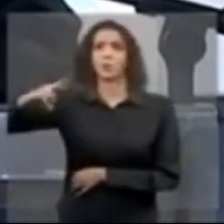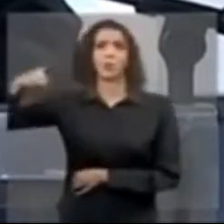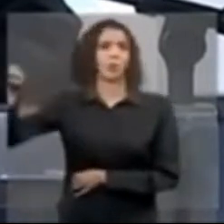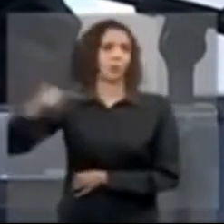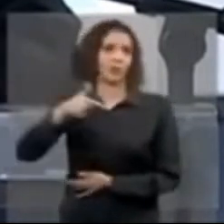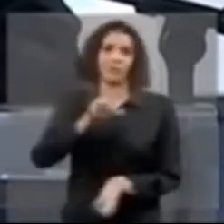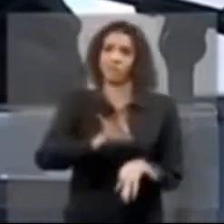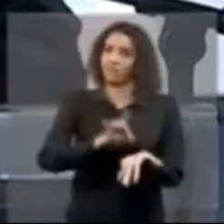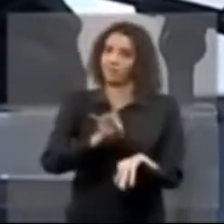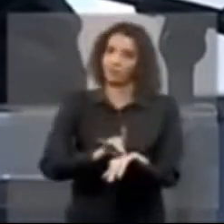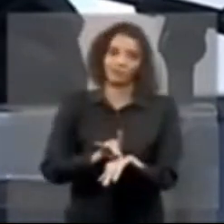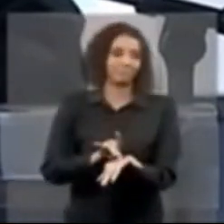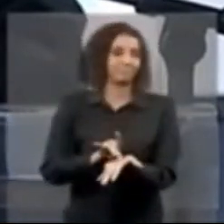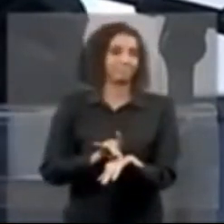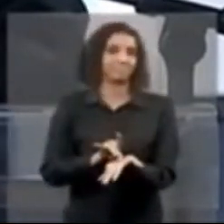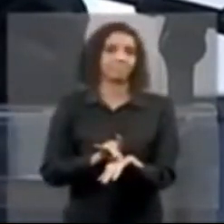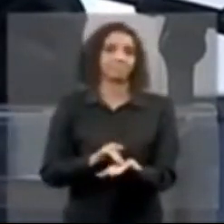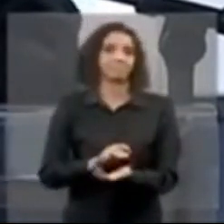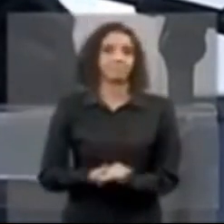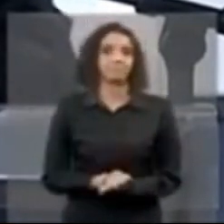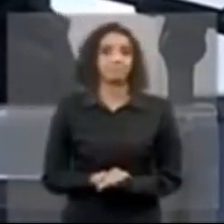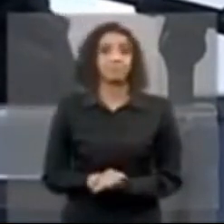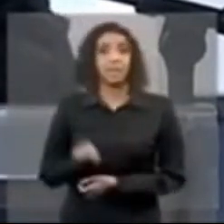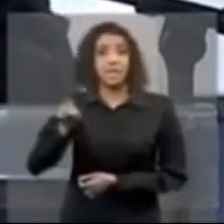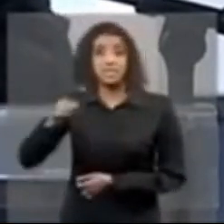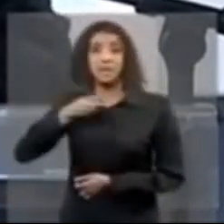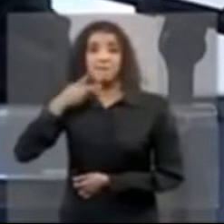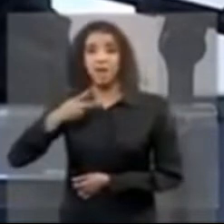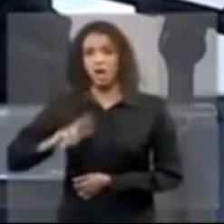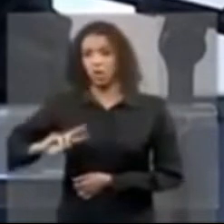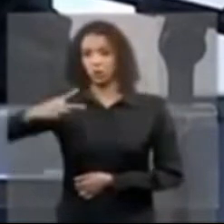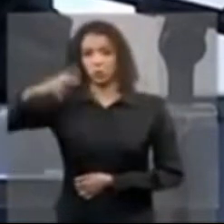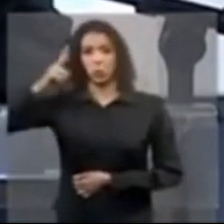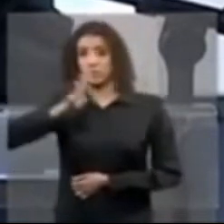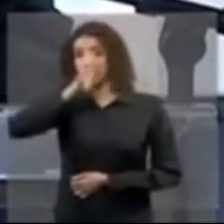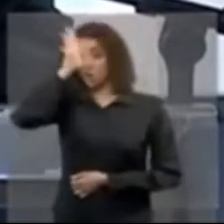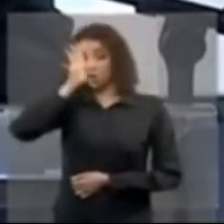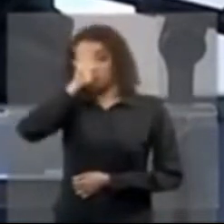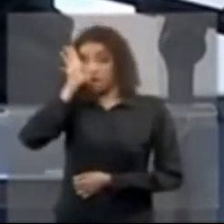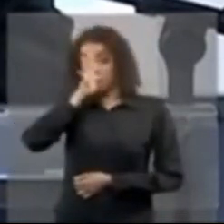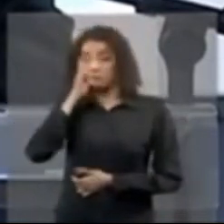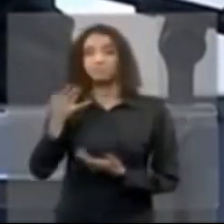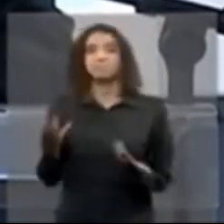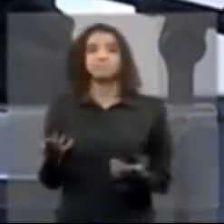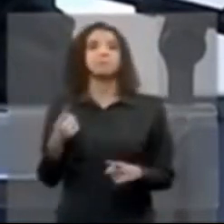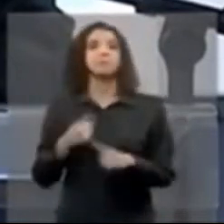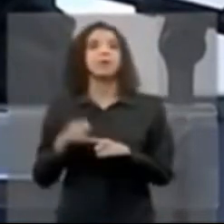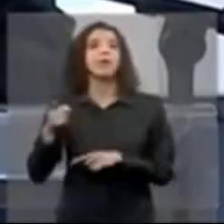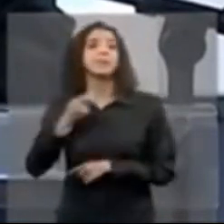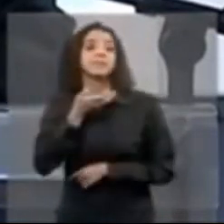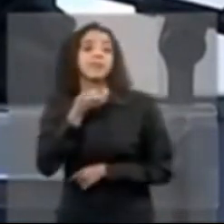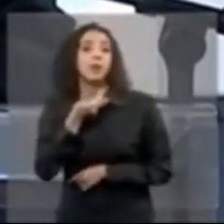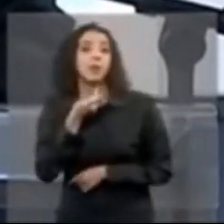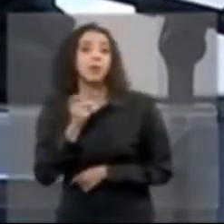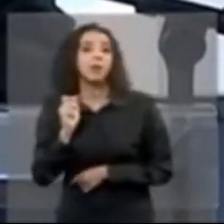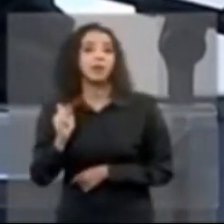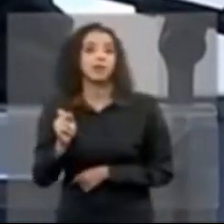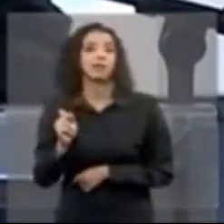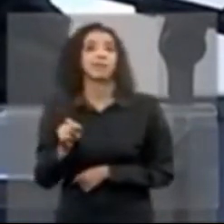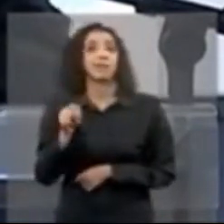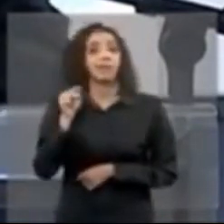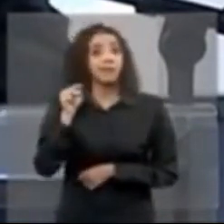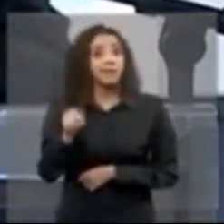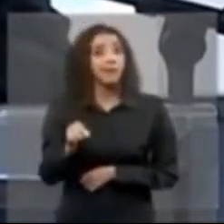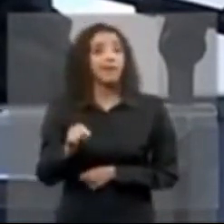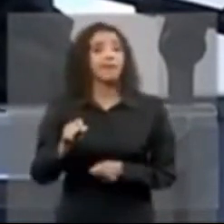realidade. Toda esta inflação é para poder concluir que onde se legalizou a prática, realizaram-se menos